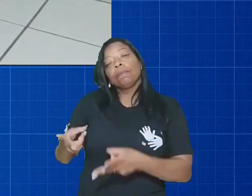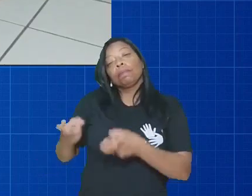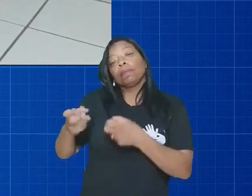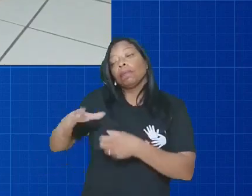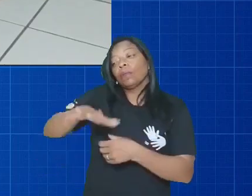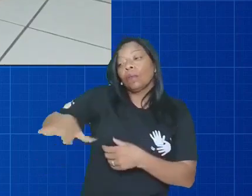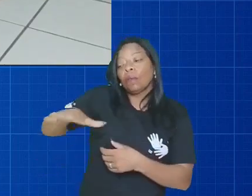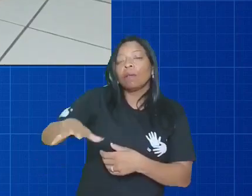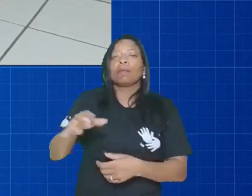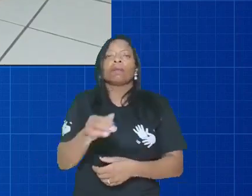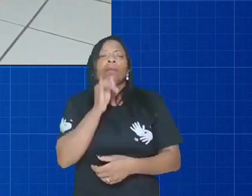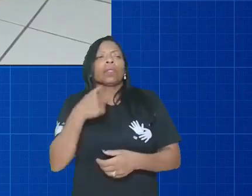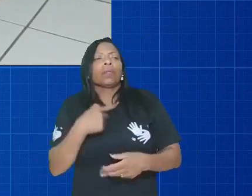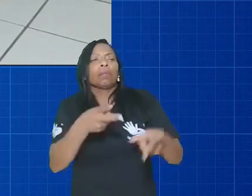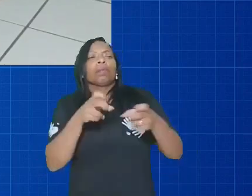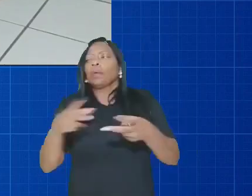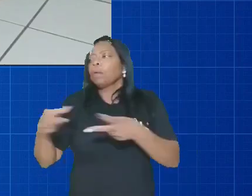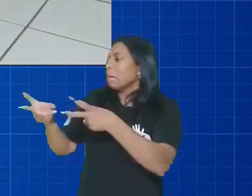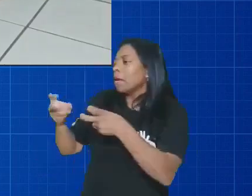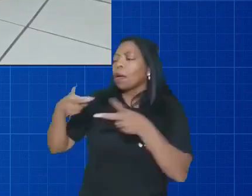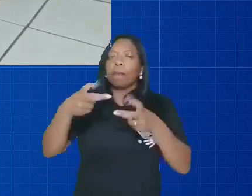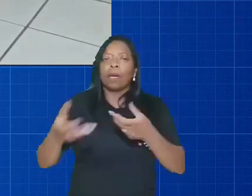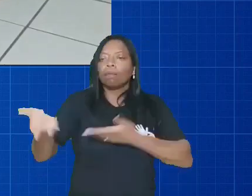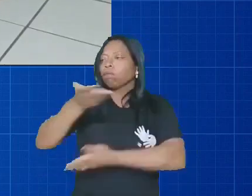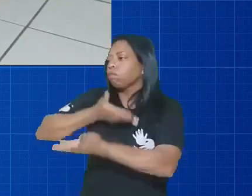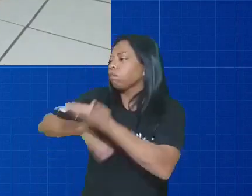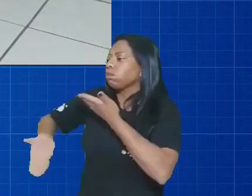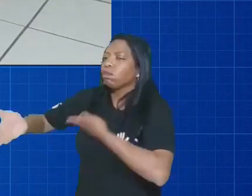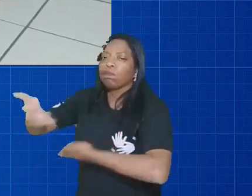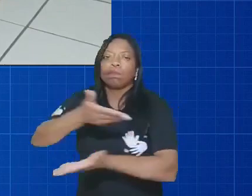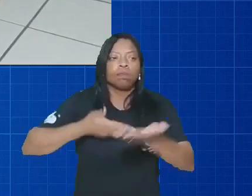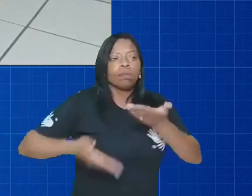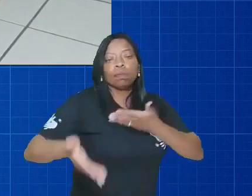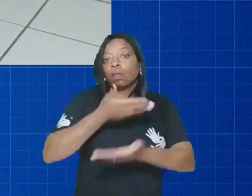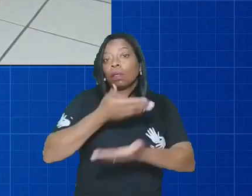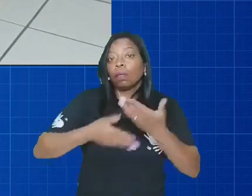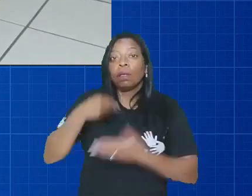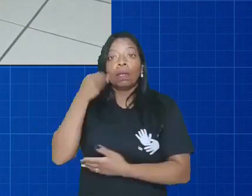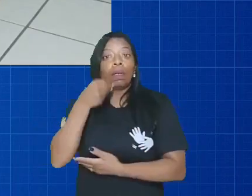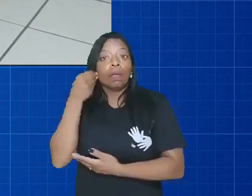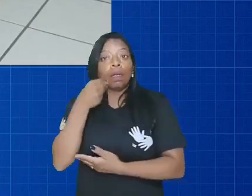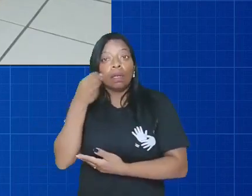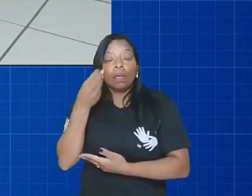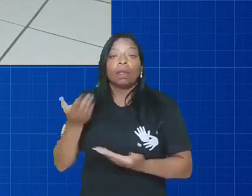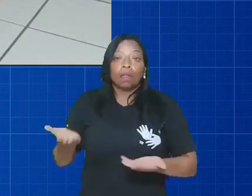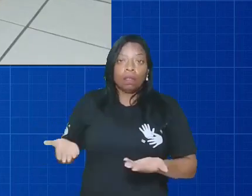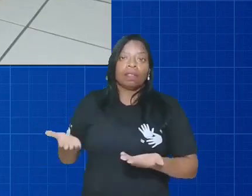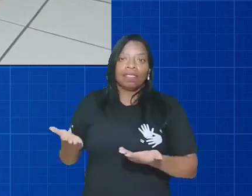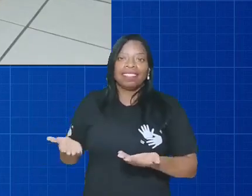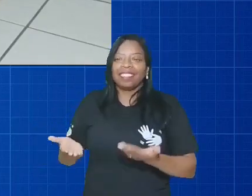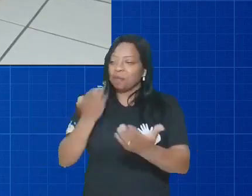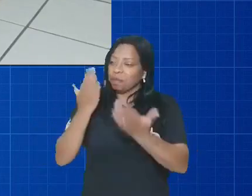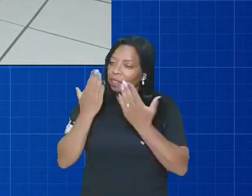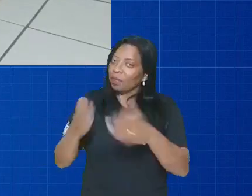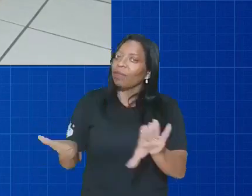eu consigo me fortalecer naquilo. Trago também os meus apontamentos, eu como paciente. O psicólogo está ali para fazer